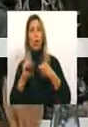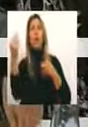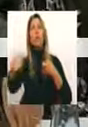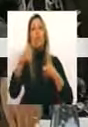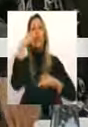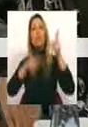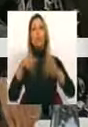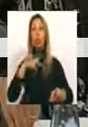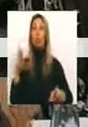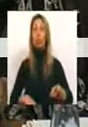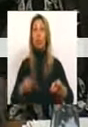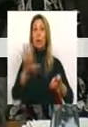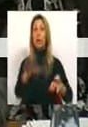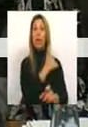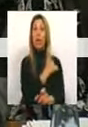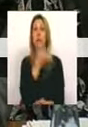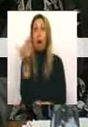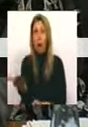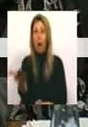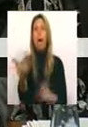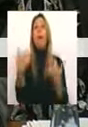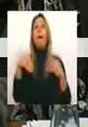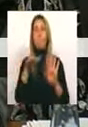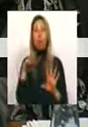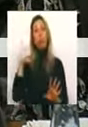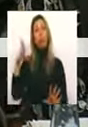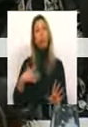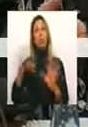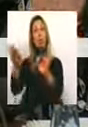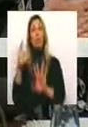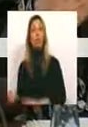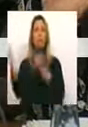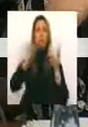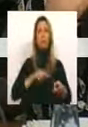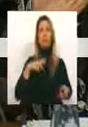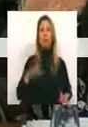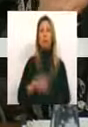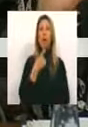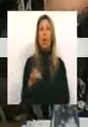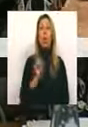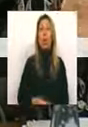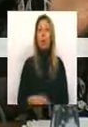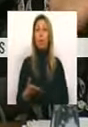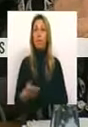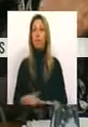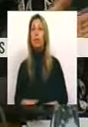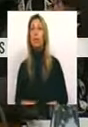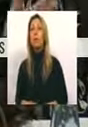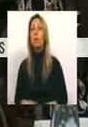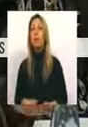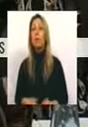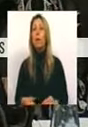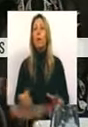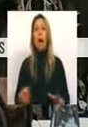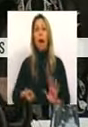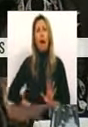também os portugueses têm ingressado ao nosso país é a conjunto aspectos têm vindo eu sei que estão a ser analisados